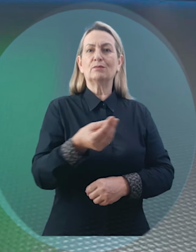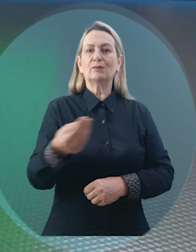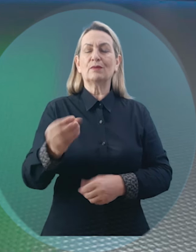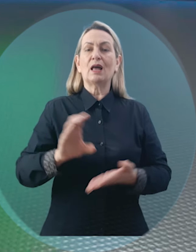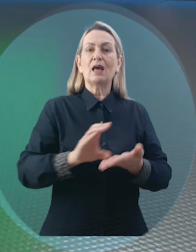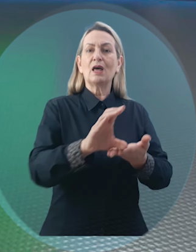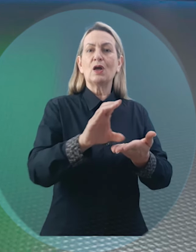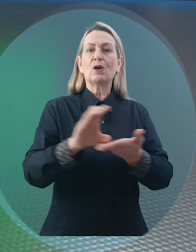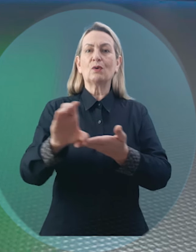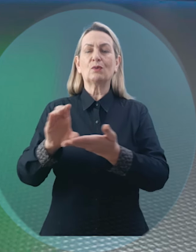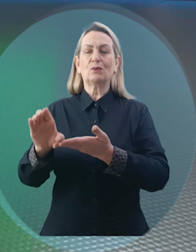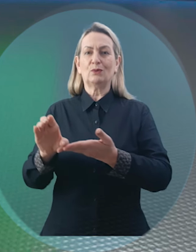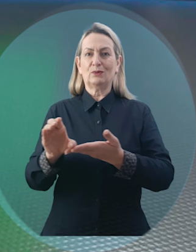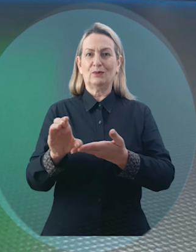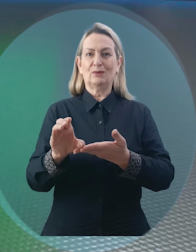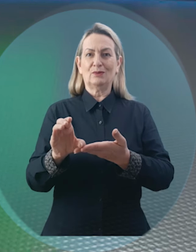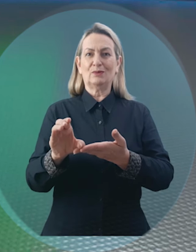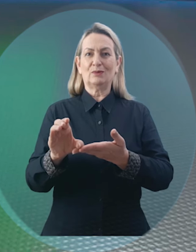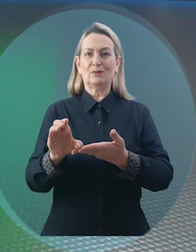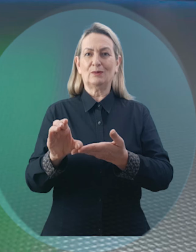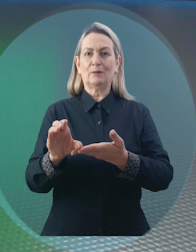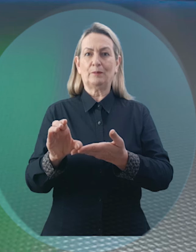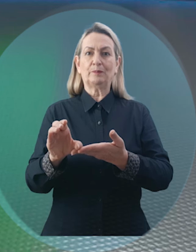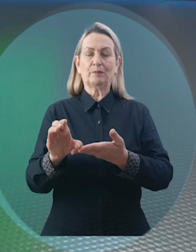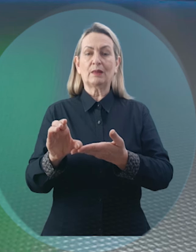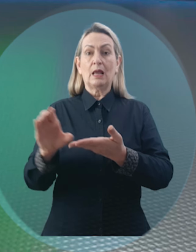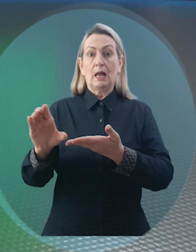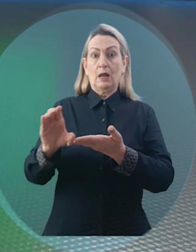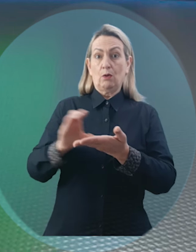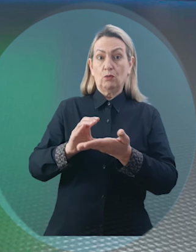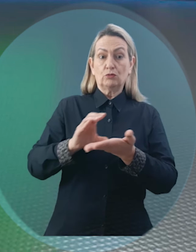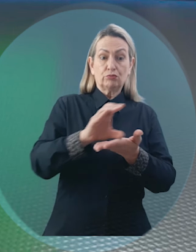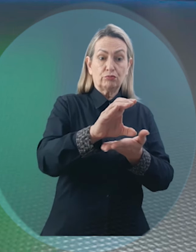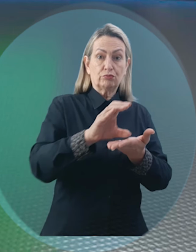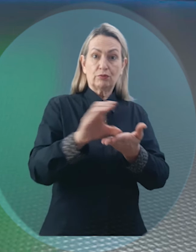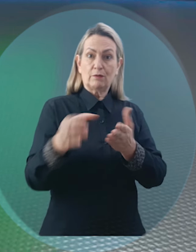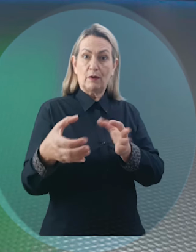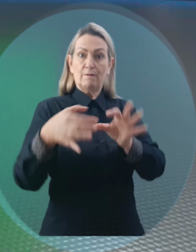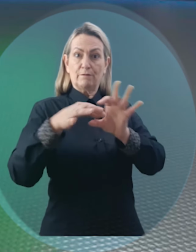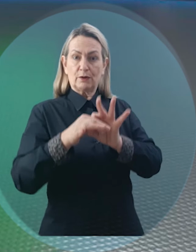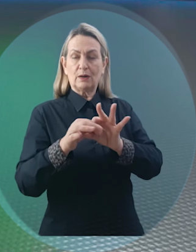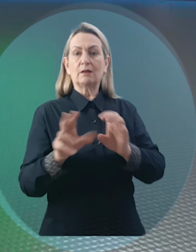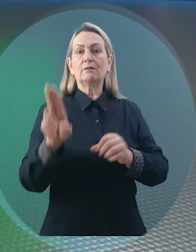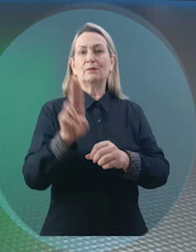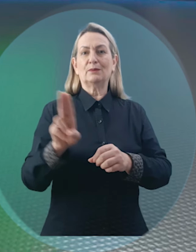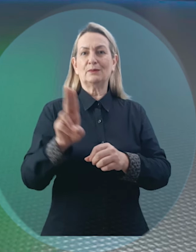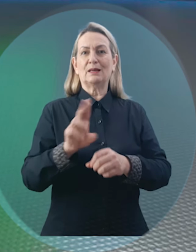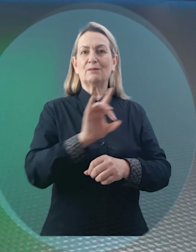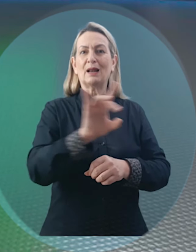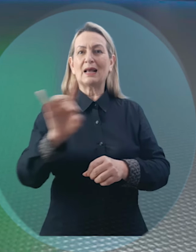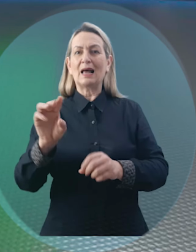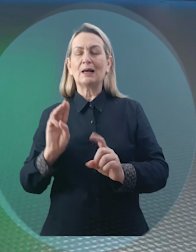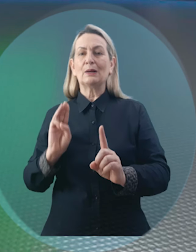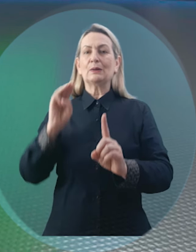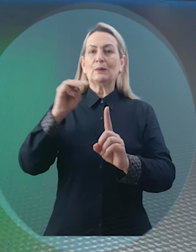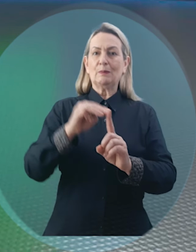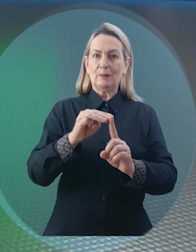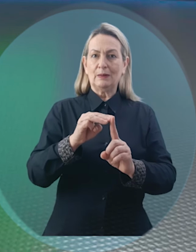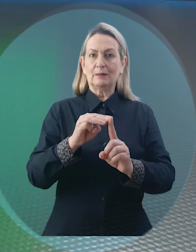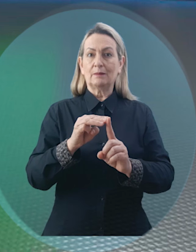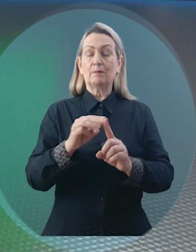valores destinados quer dizer os recursos que foram os recursos livres ou recursos vinculados que foram